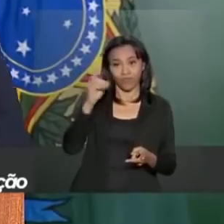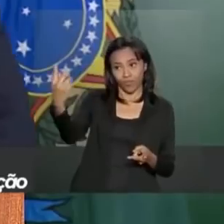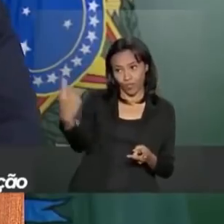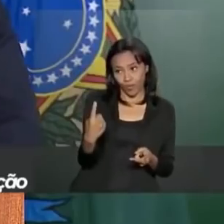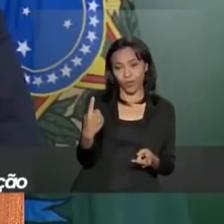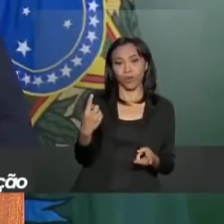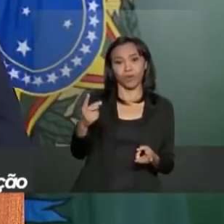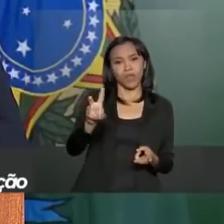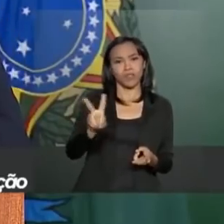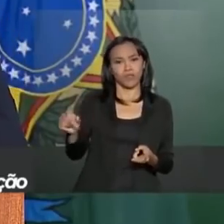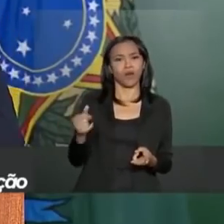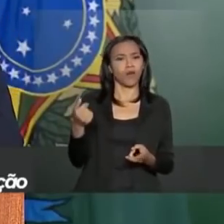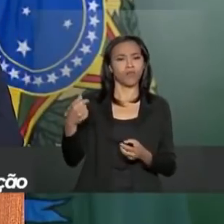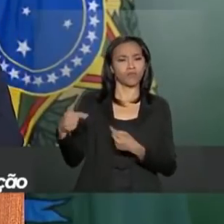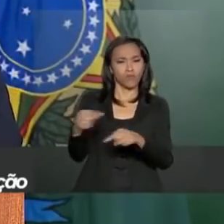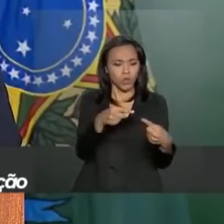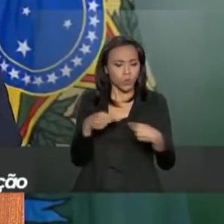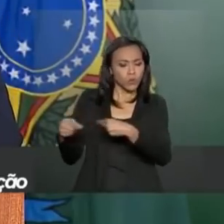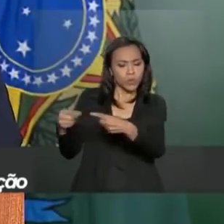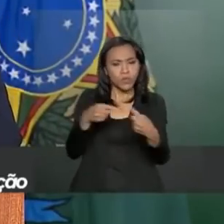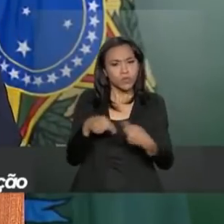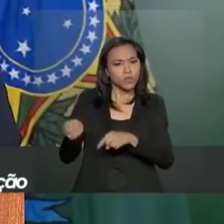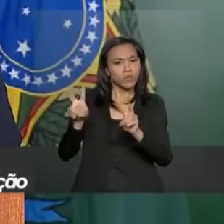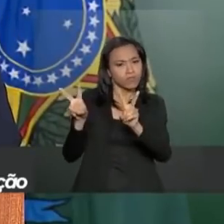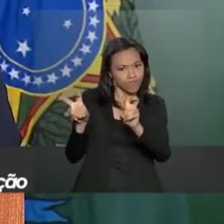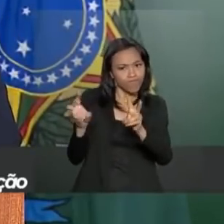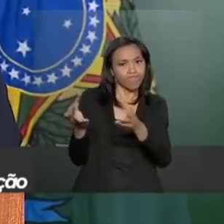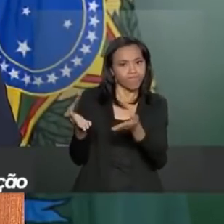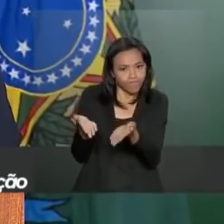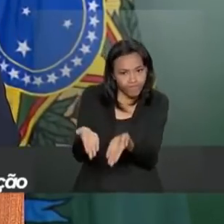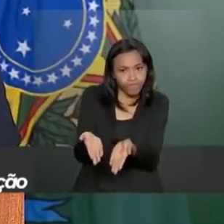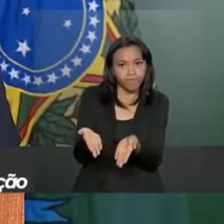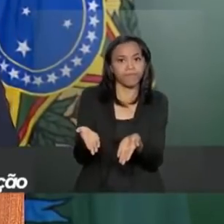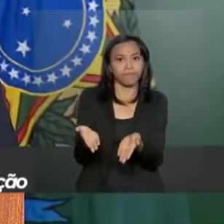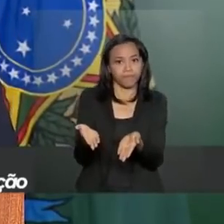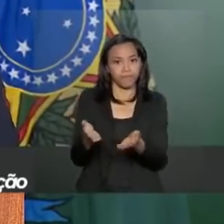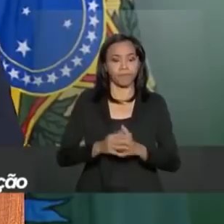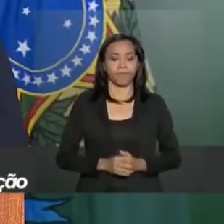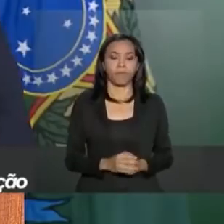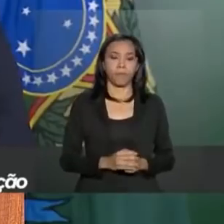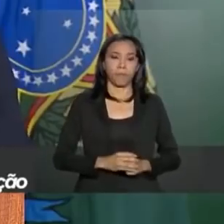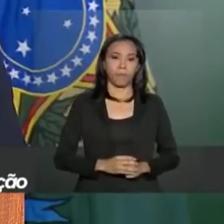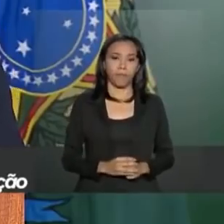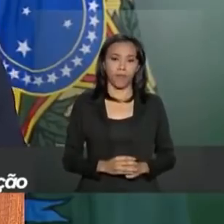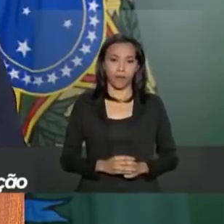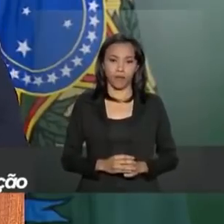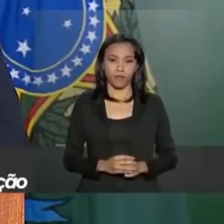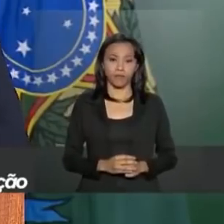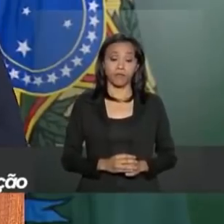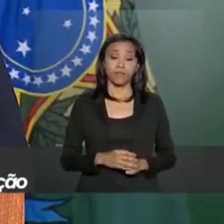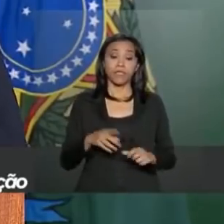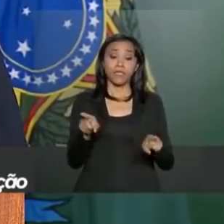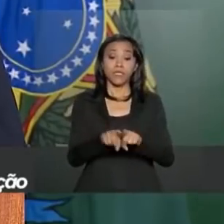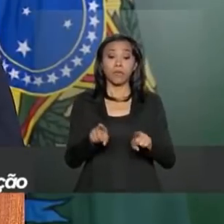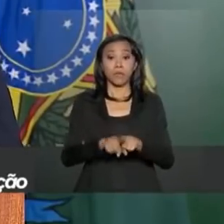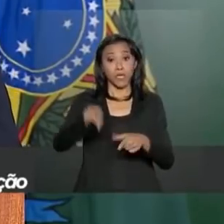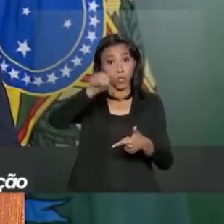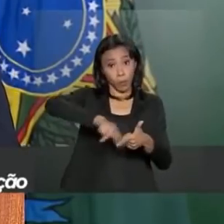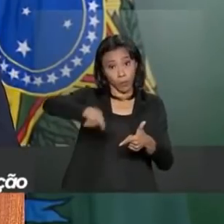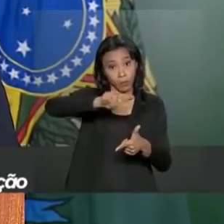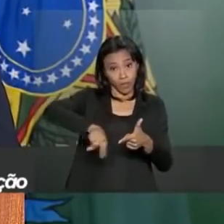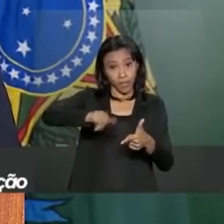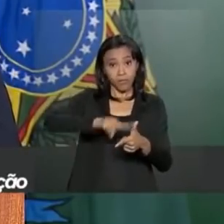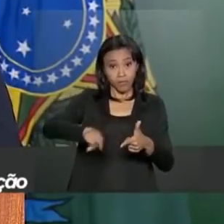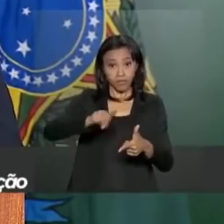a certeza vão tratar eh deste assunto e o grande problema que